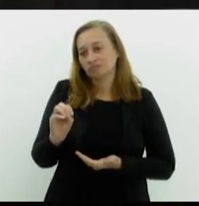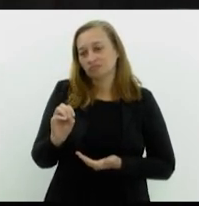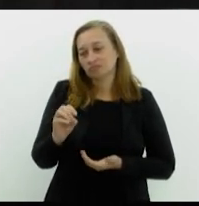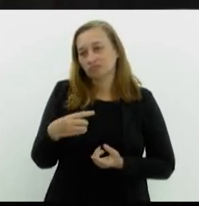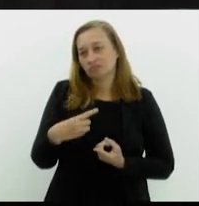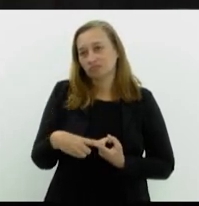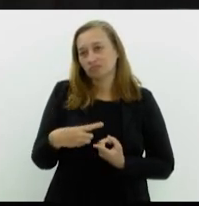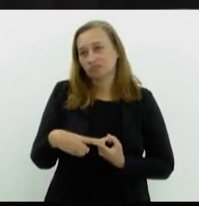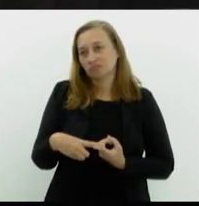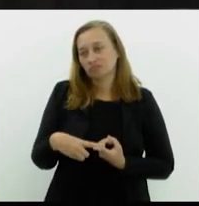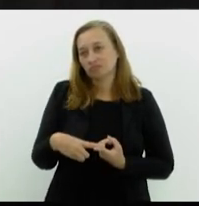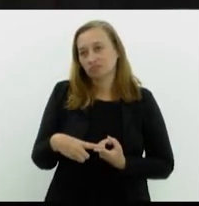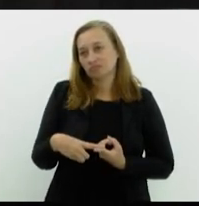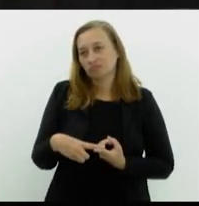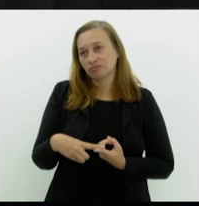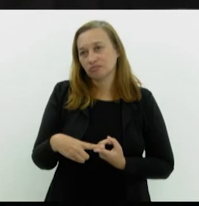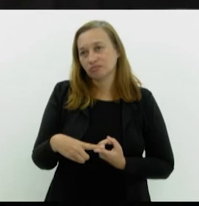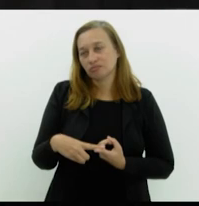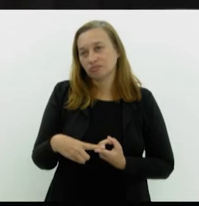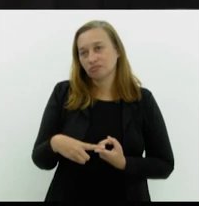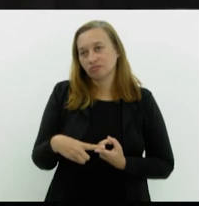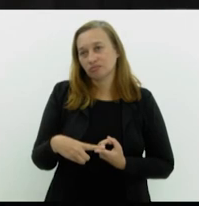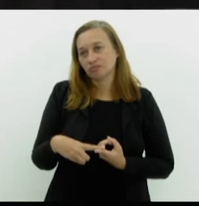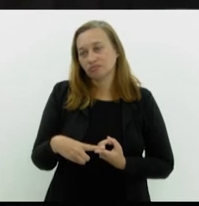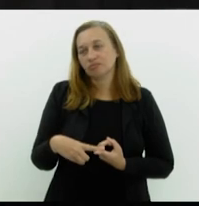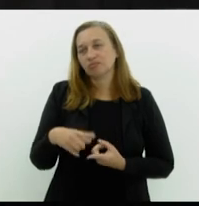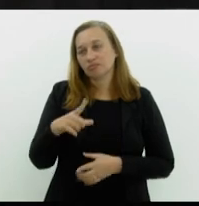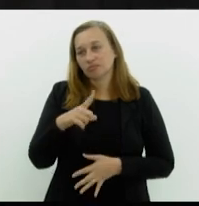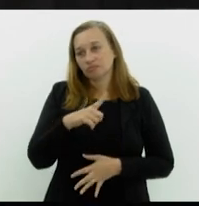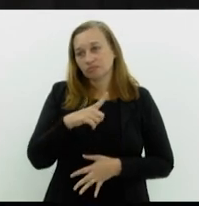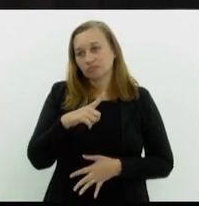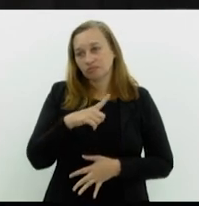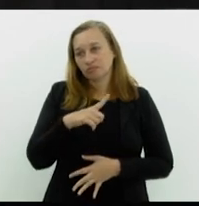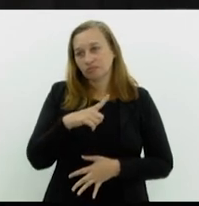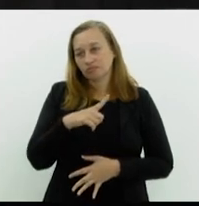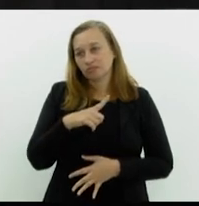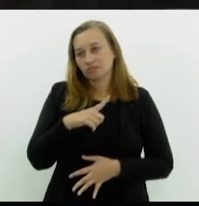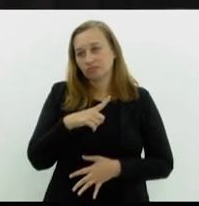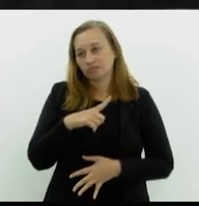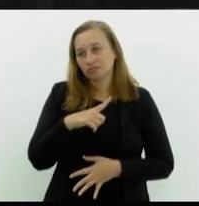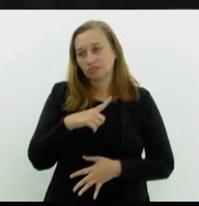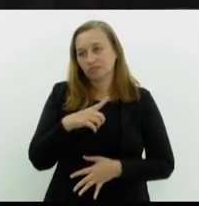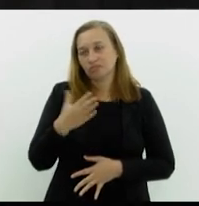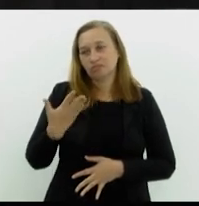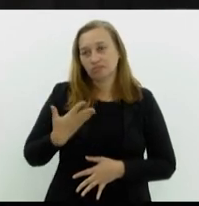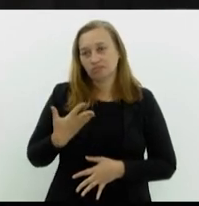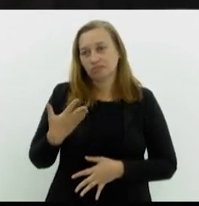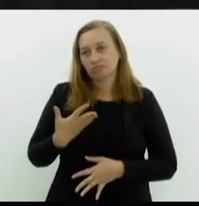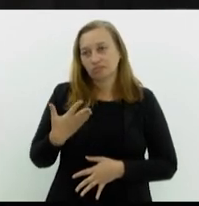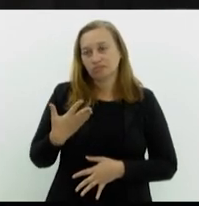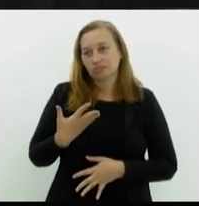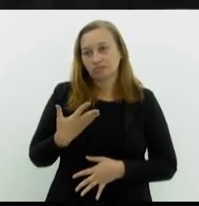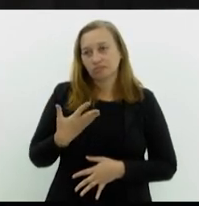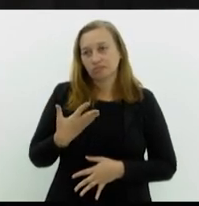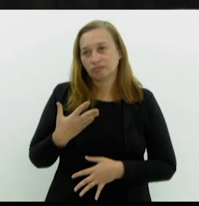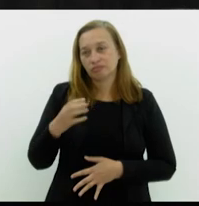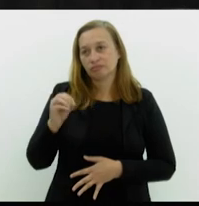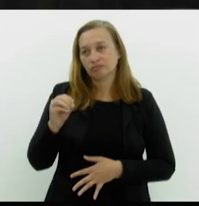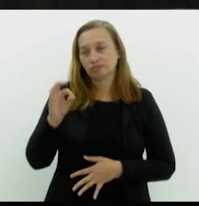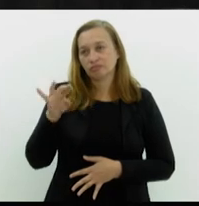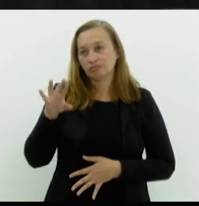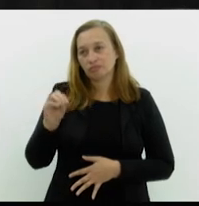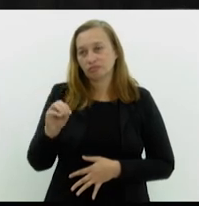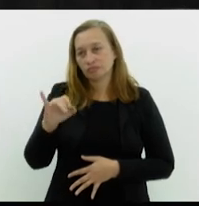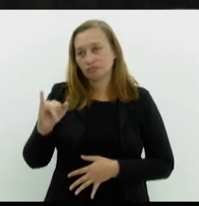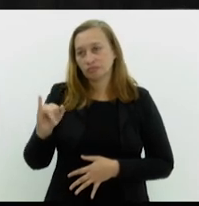porque espiritualmente também temos a presença do nosso querido companheiro Otoni Pai,